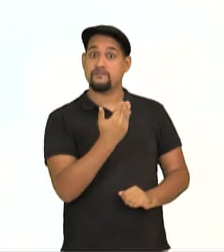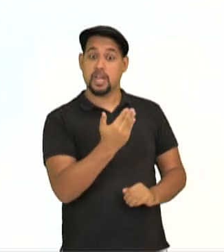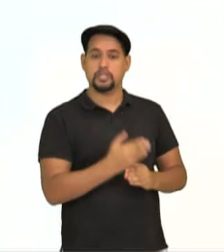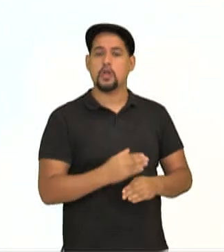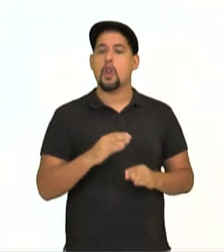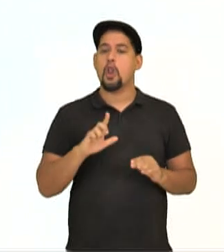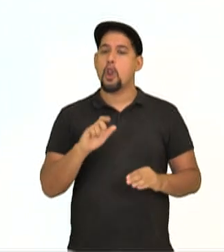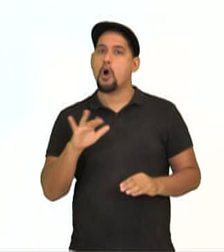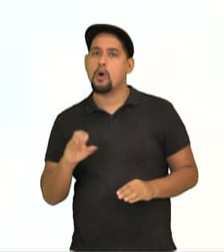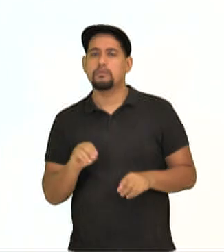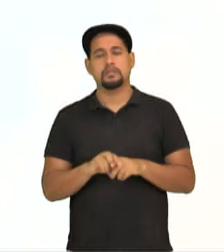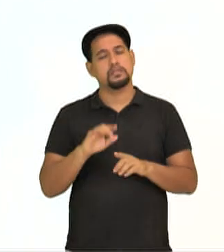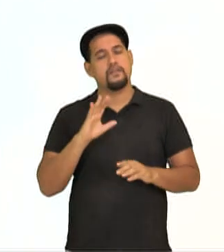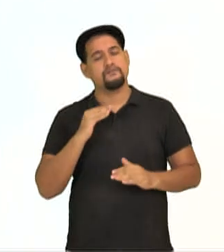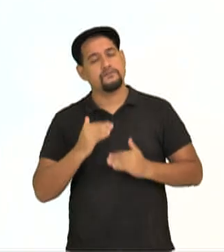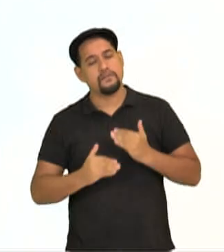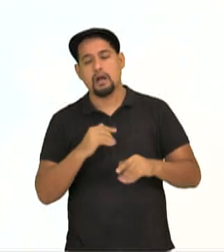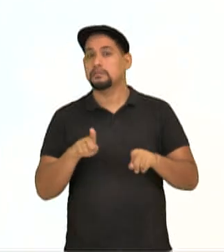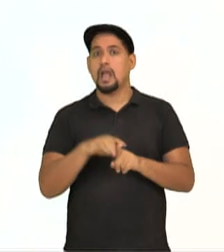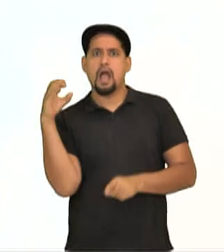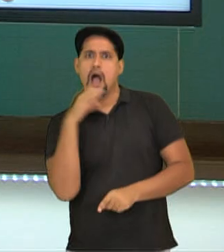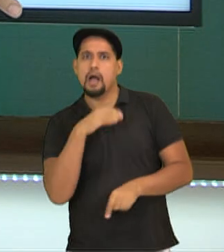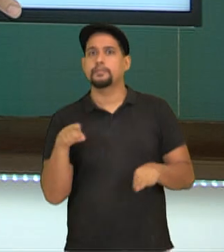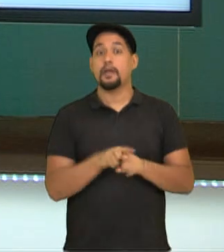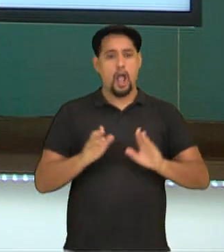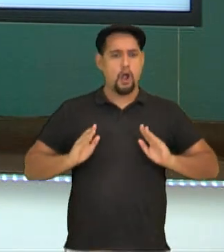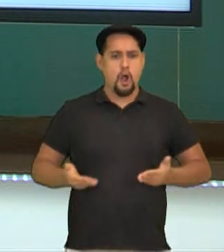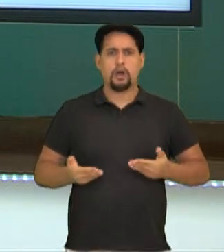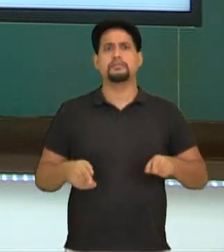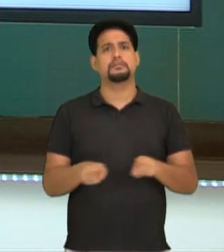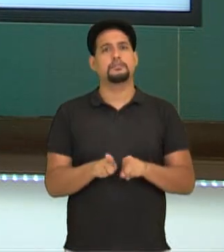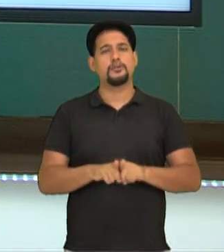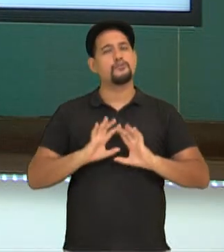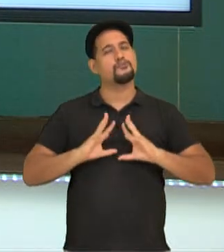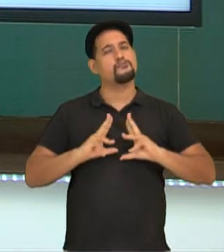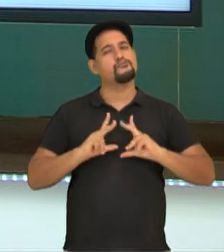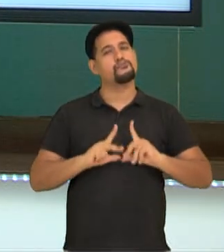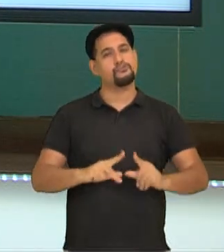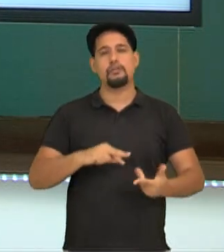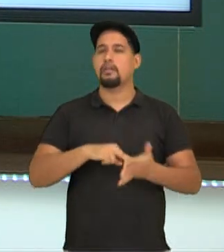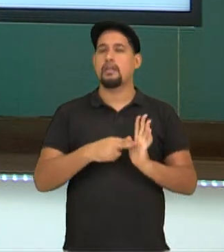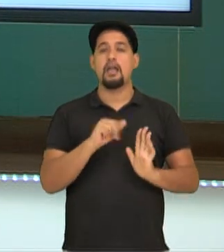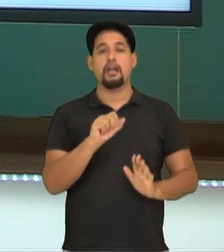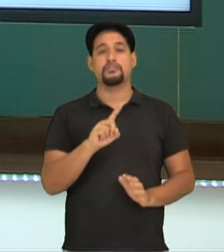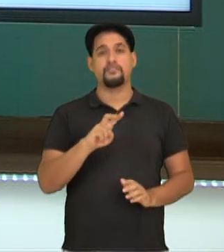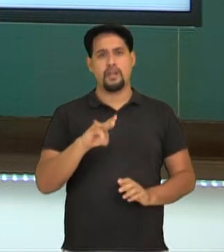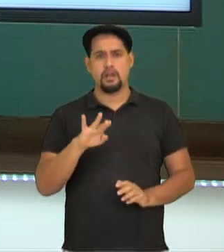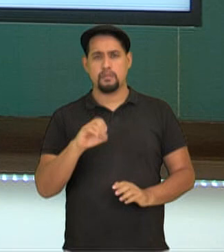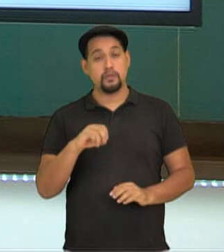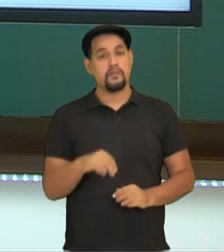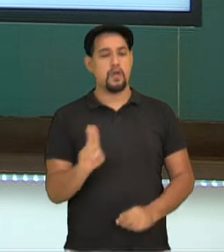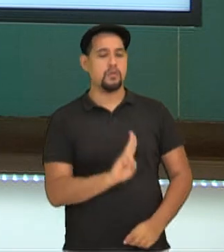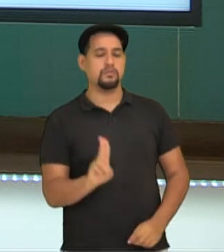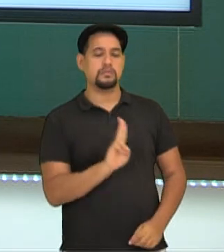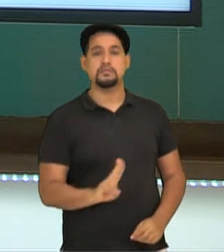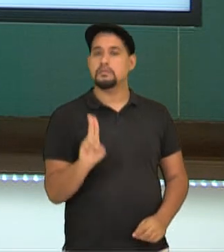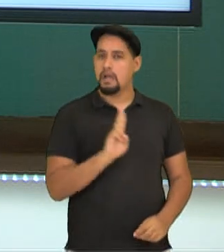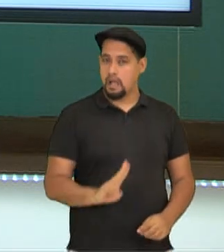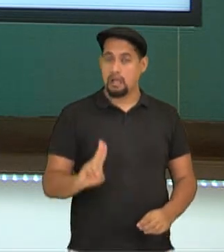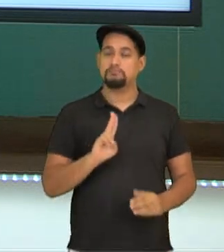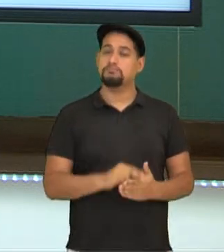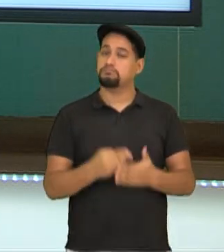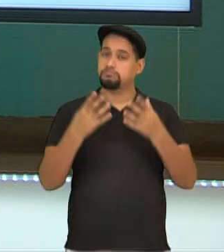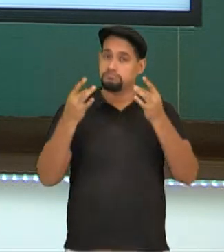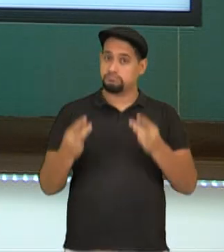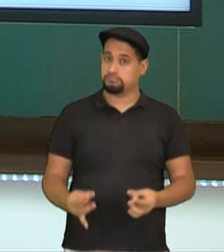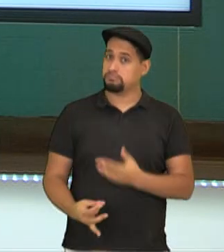logo, vagarosamente, mais depressa, agora. Estão todos aqui os advérbios. Você vai ter que utilizar estes